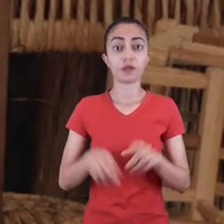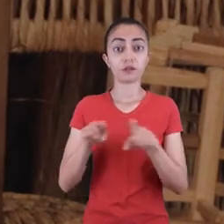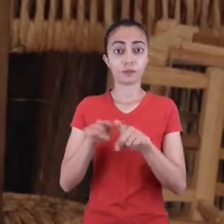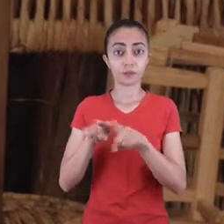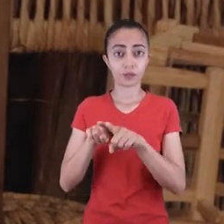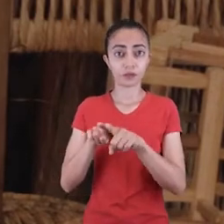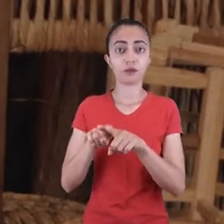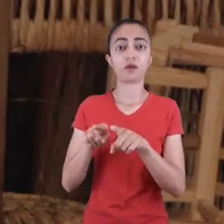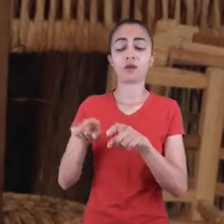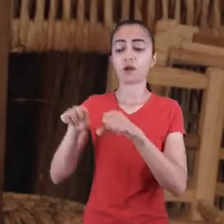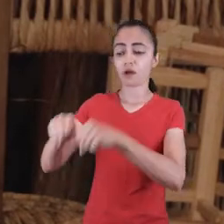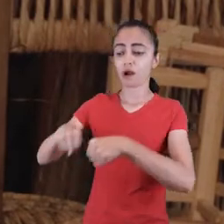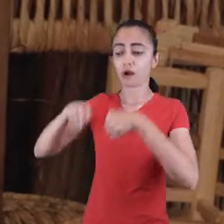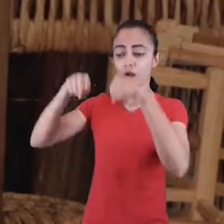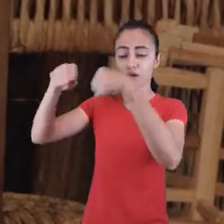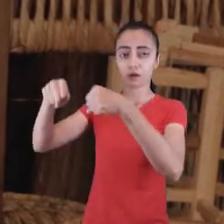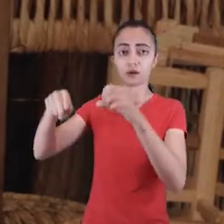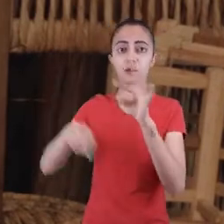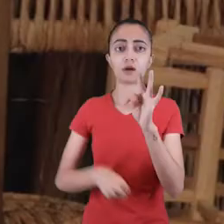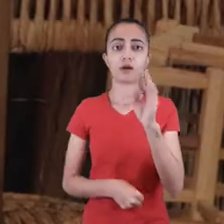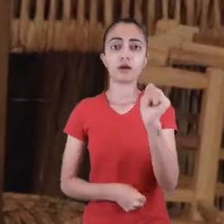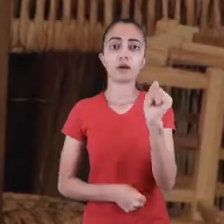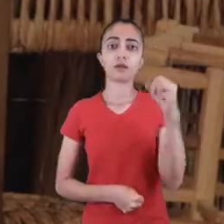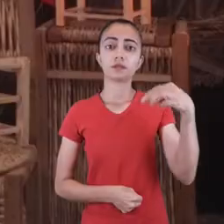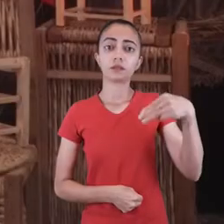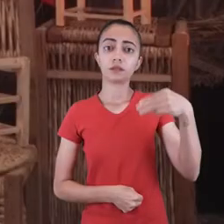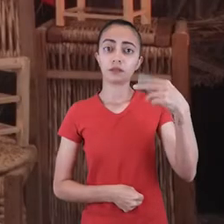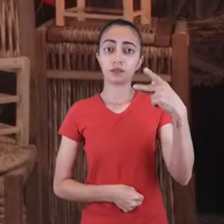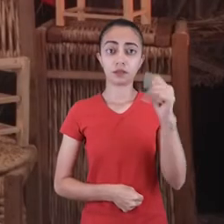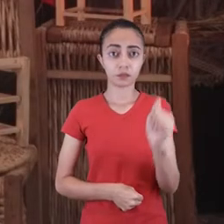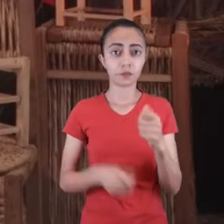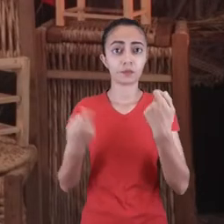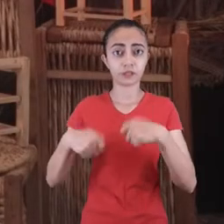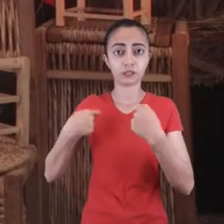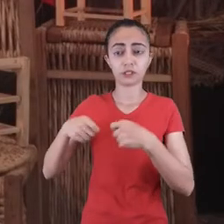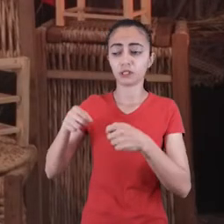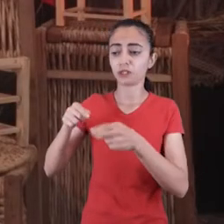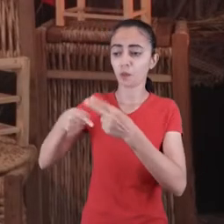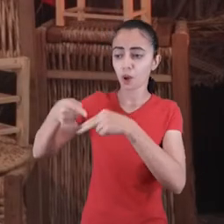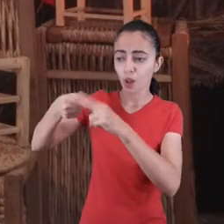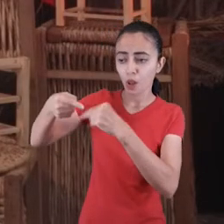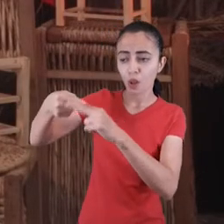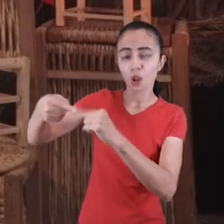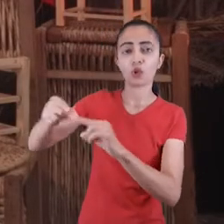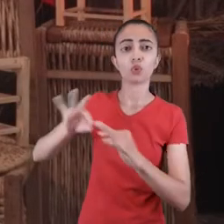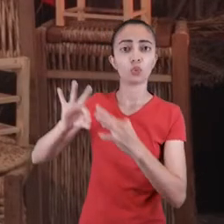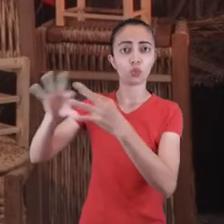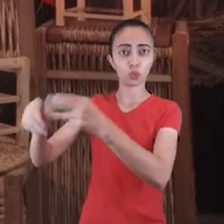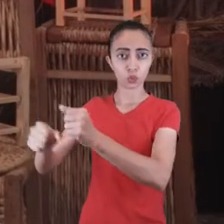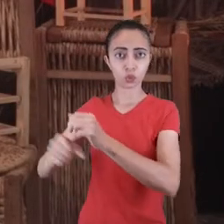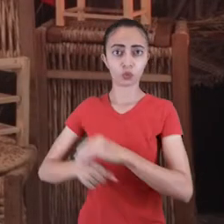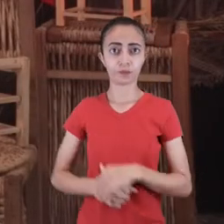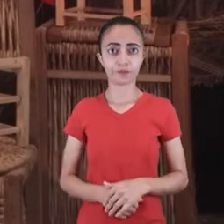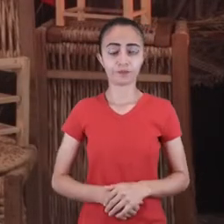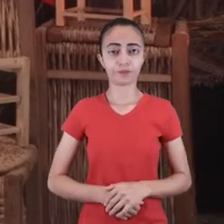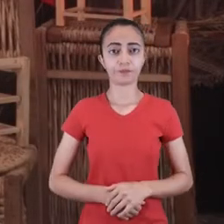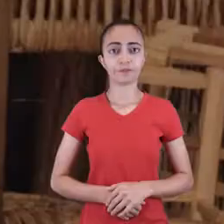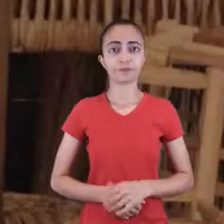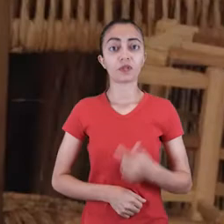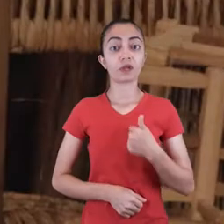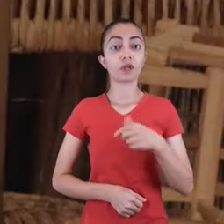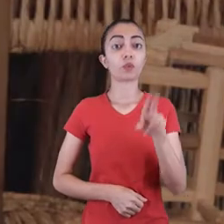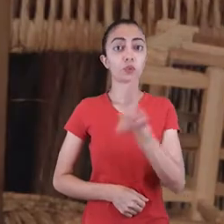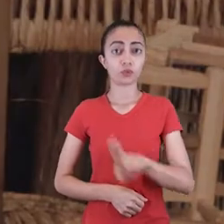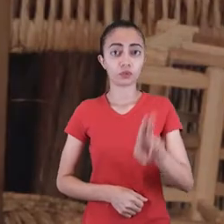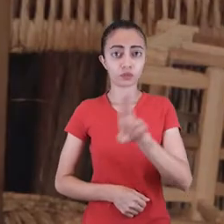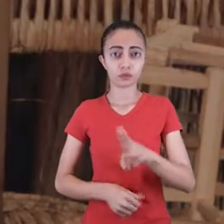a tampa também, que a gente deixa ele todo completo, do baú. Tô trabalhando